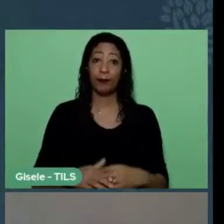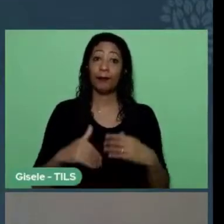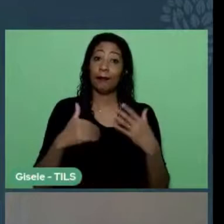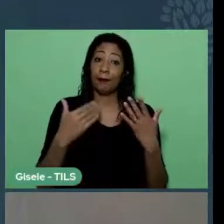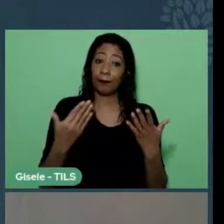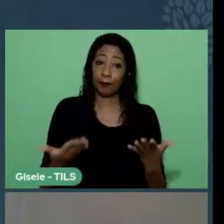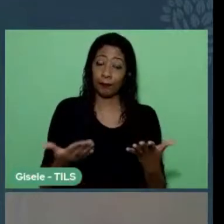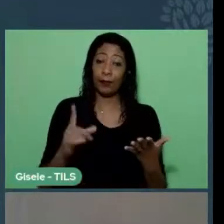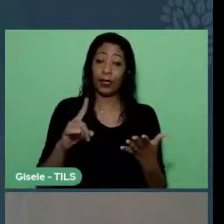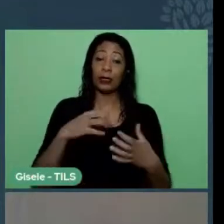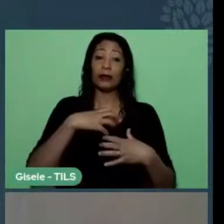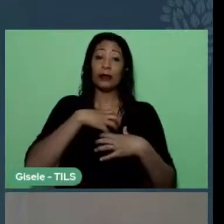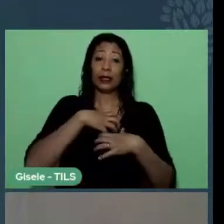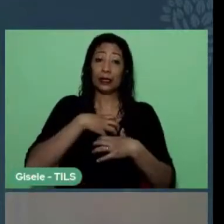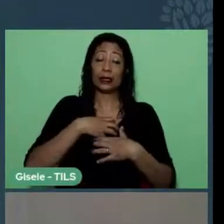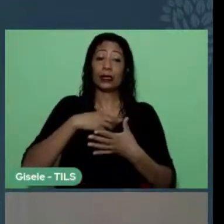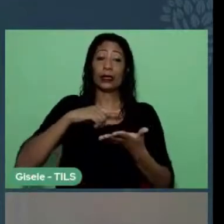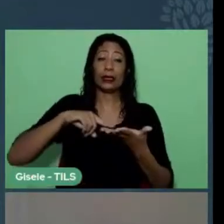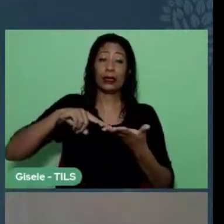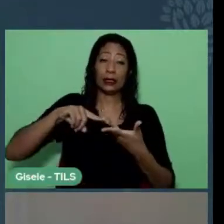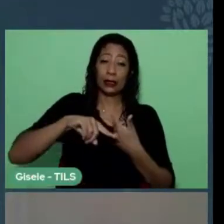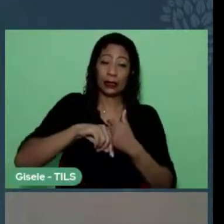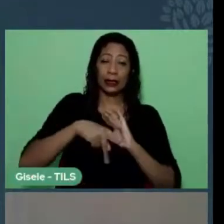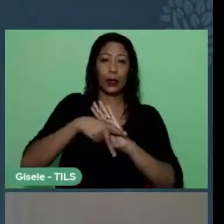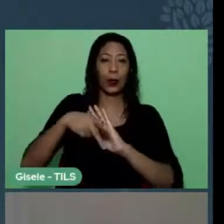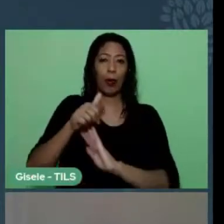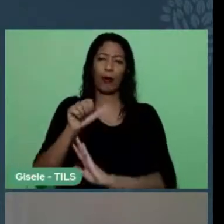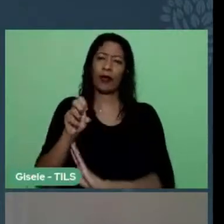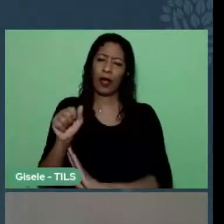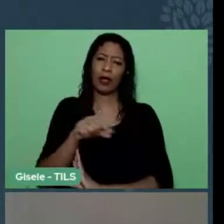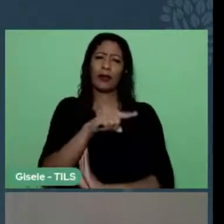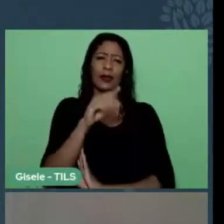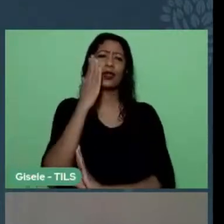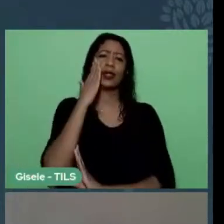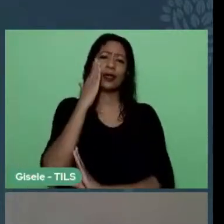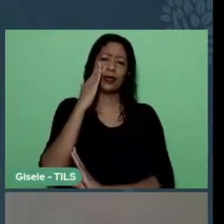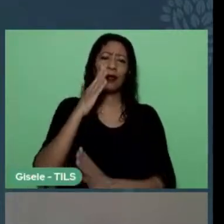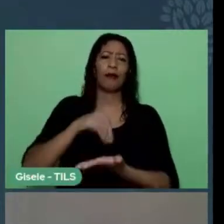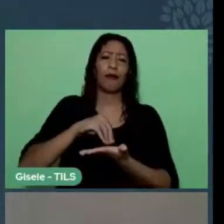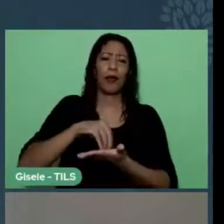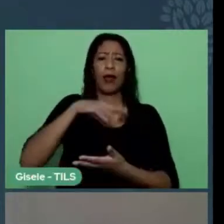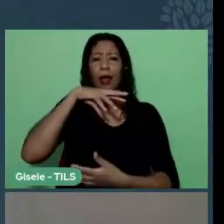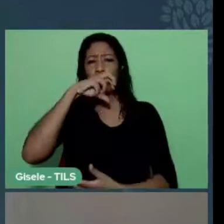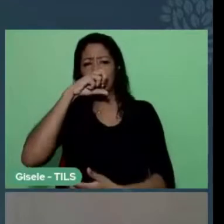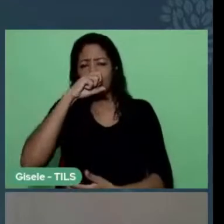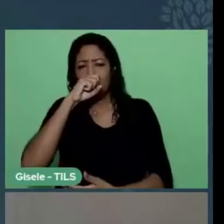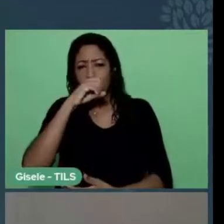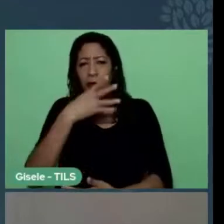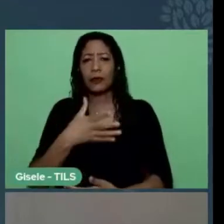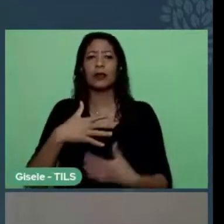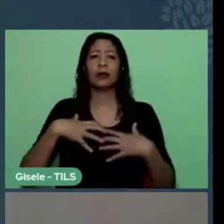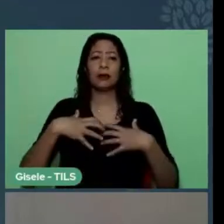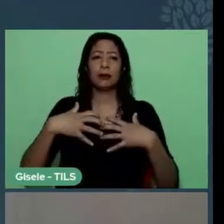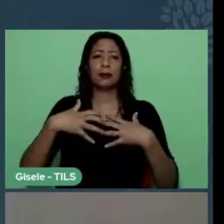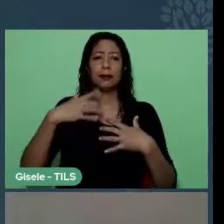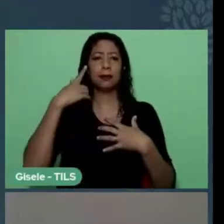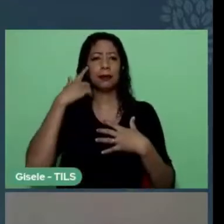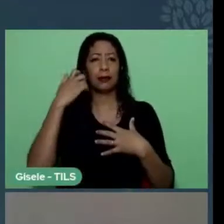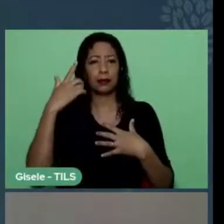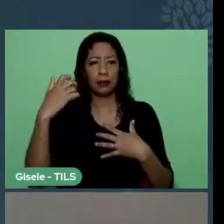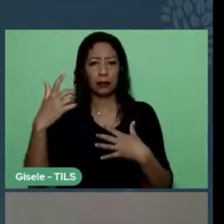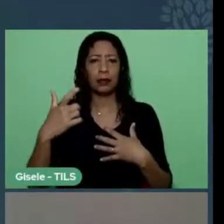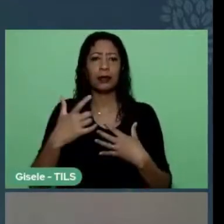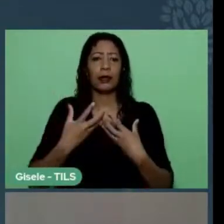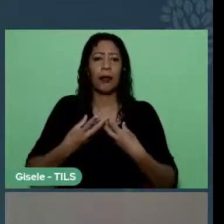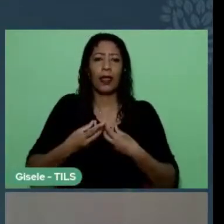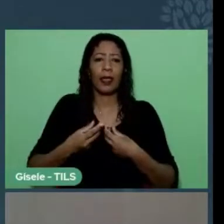a esses sintomas episódicos da asma, que a gente sabe muito bem, vocês já viram aí, da falta de ar, da sibilância, do chiado e da produção